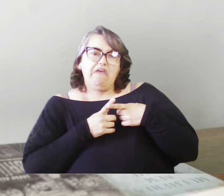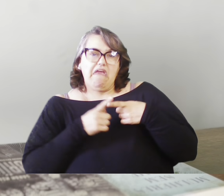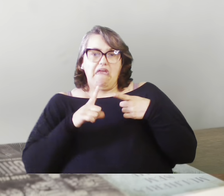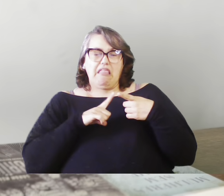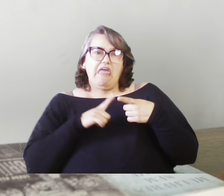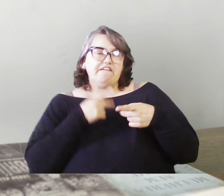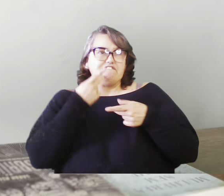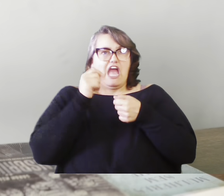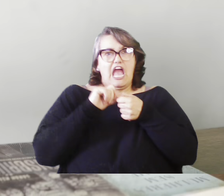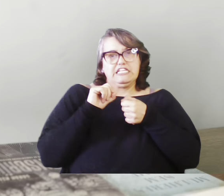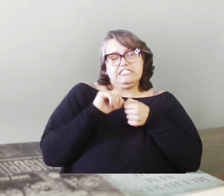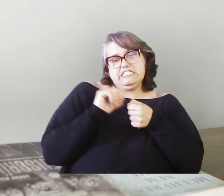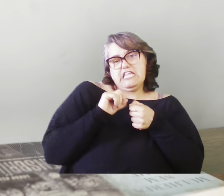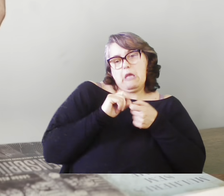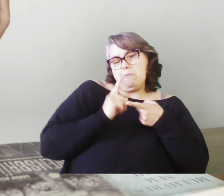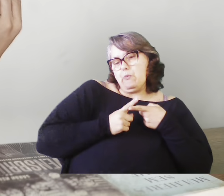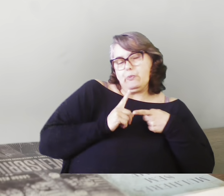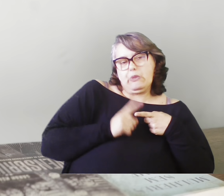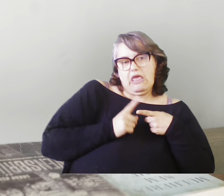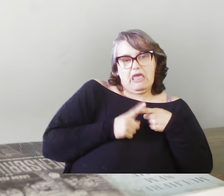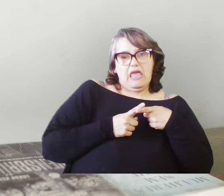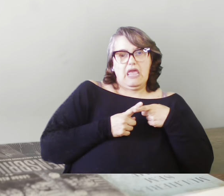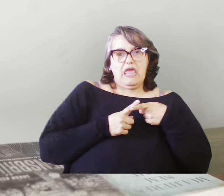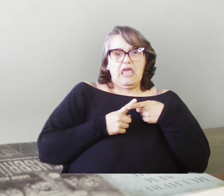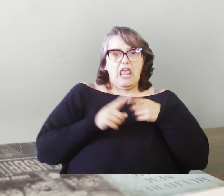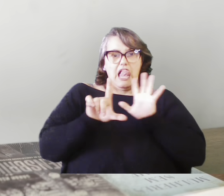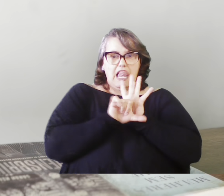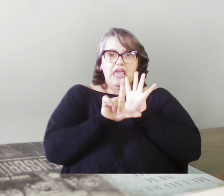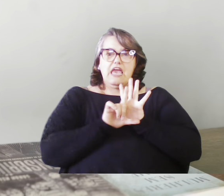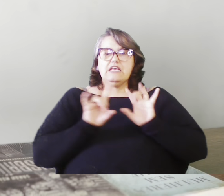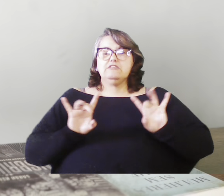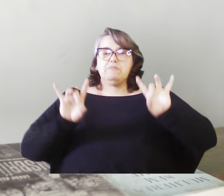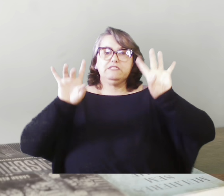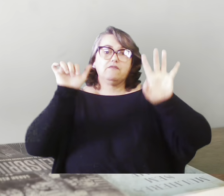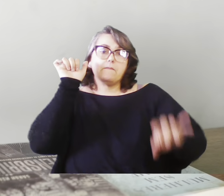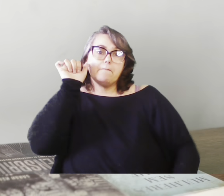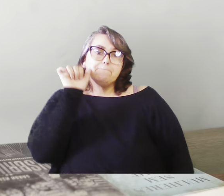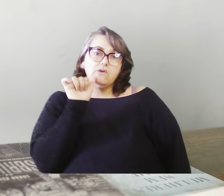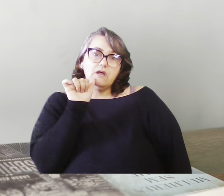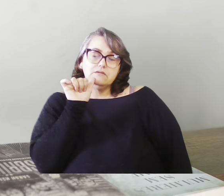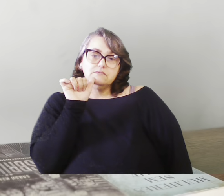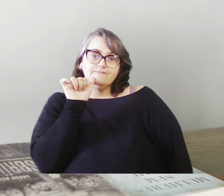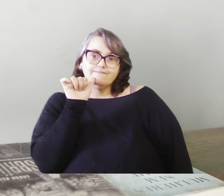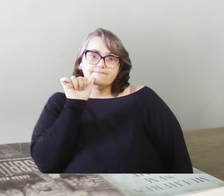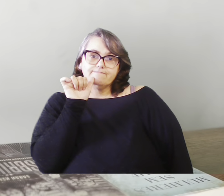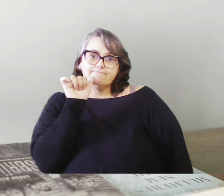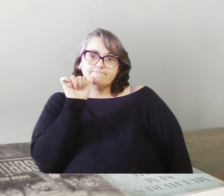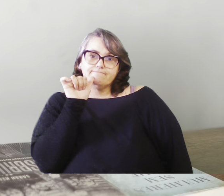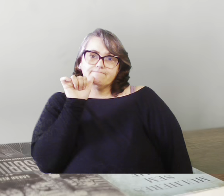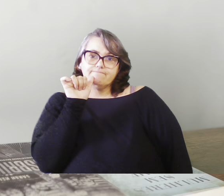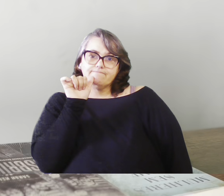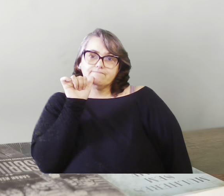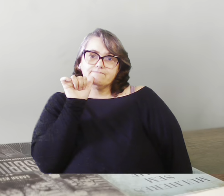específicos, por que a gente faz lei especificamente para